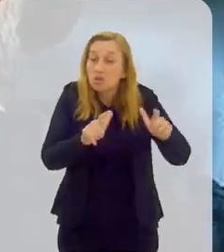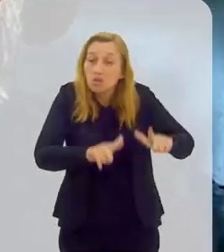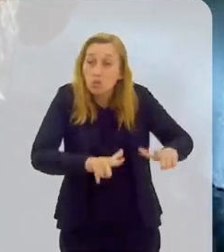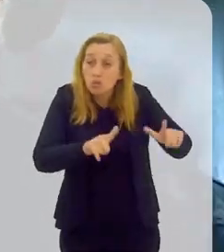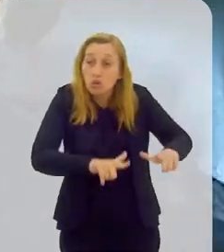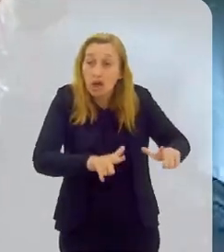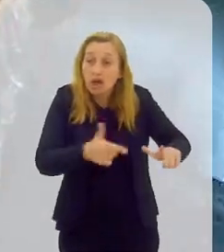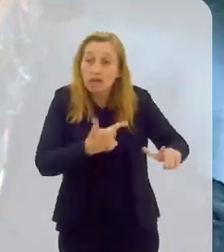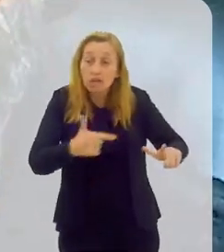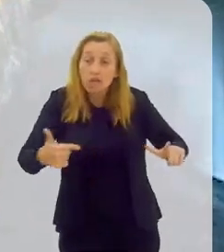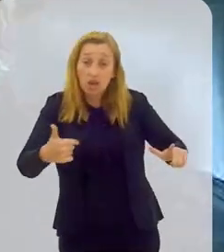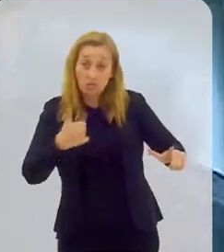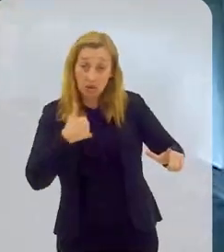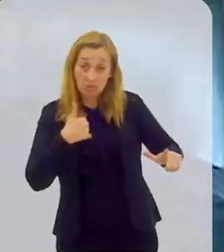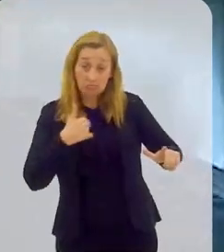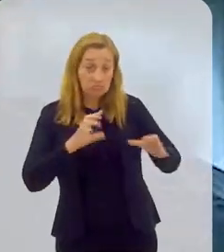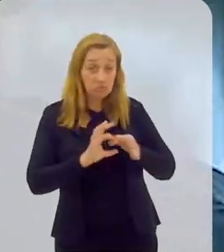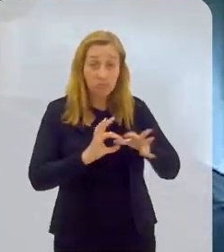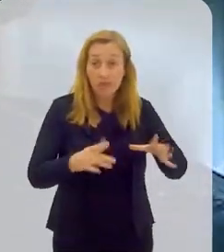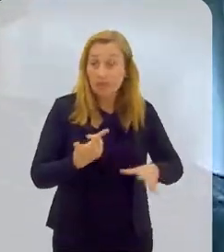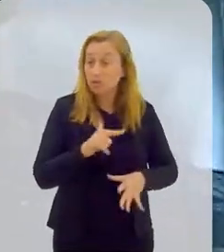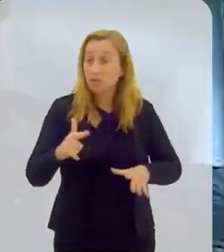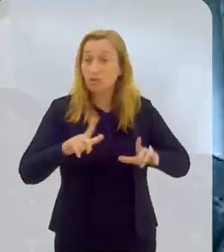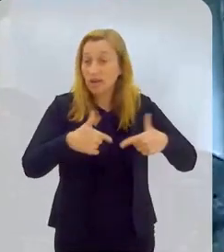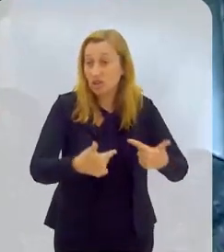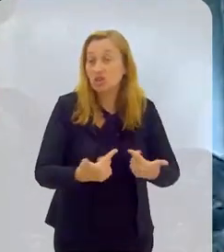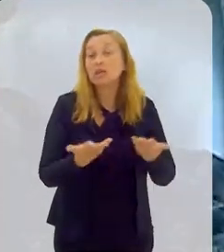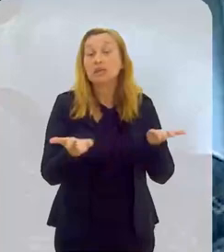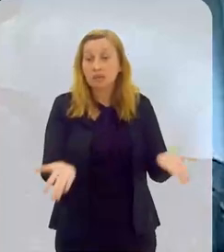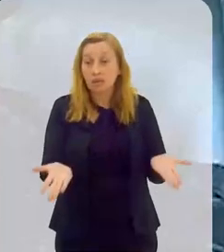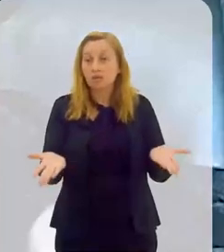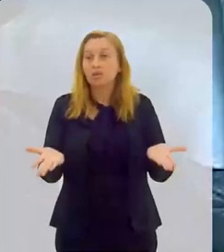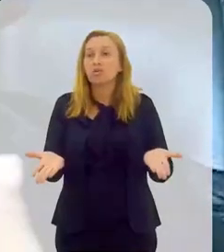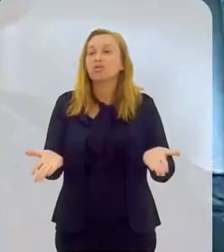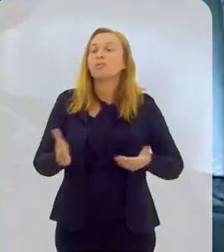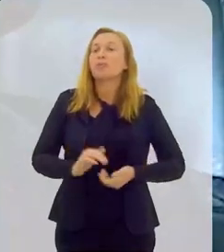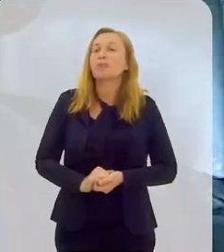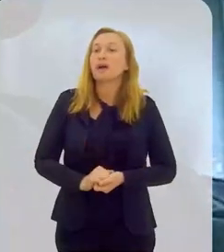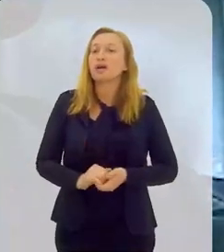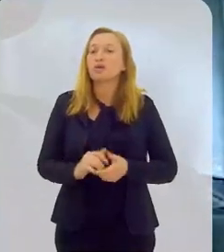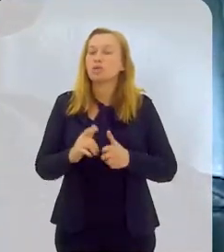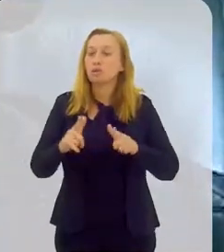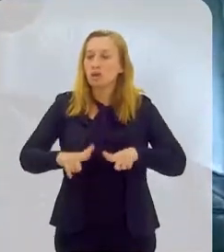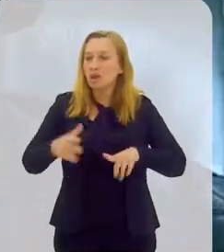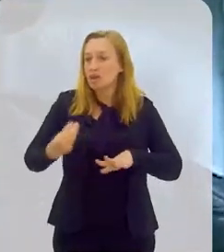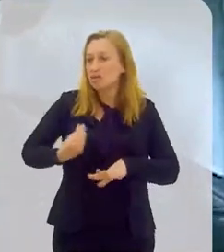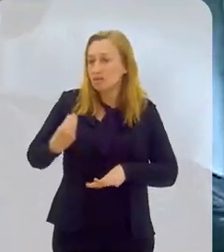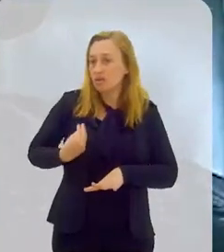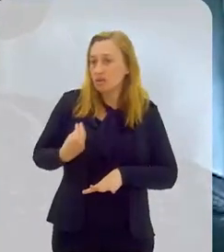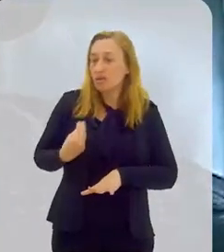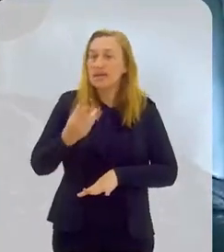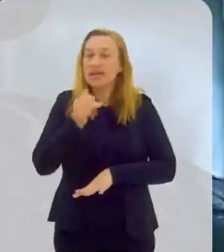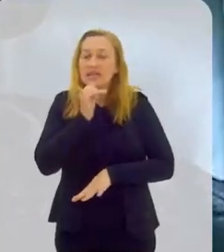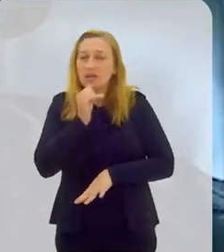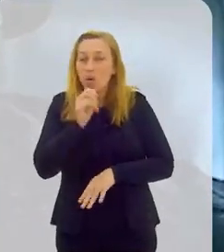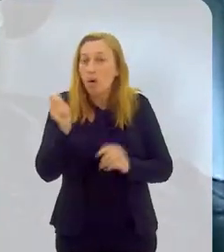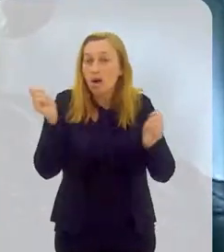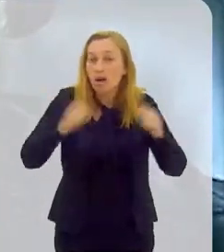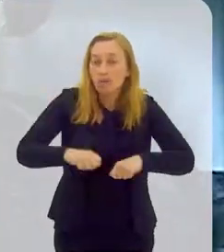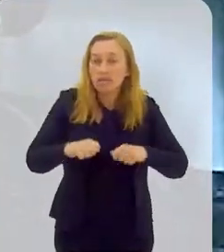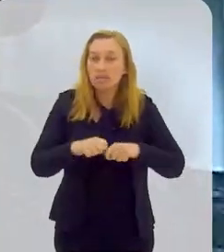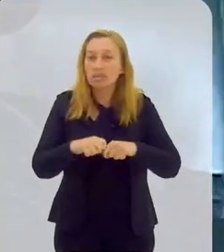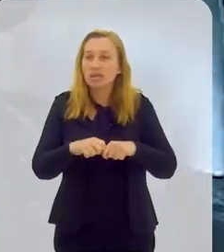região eu não tenho prédio para elevadores. O que adianta é entender isso. A nossa região, por exemplo, ela tem uma